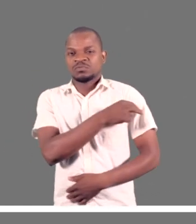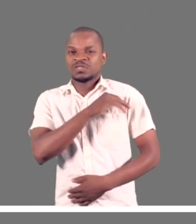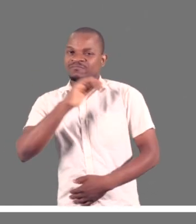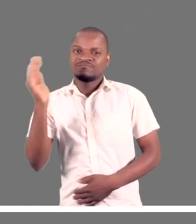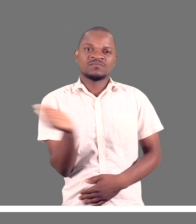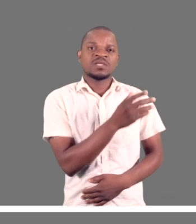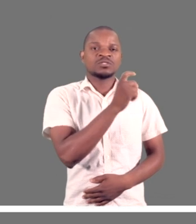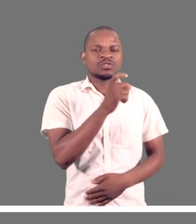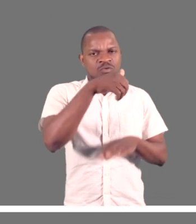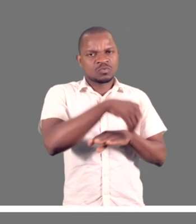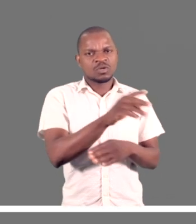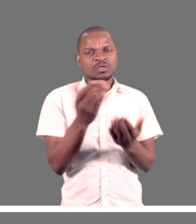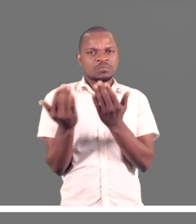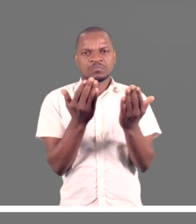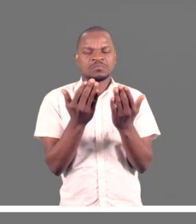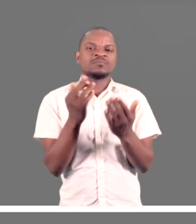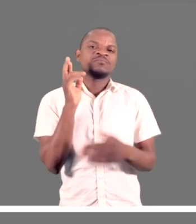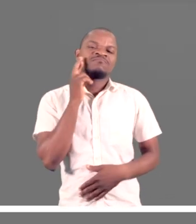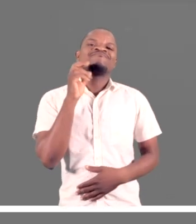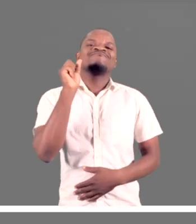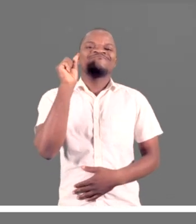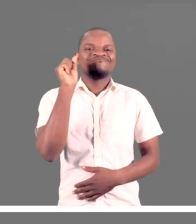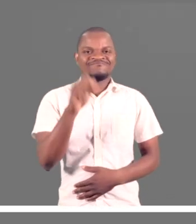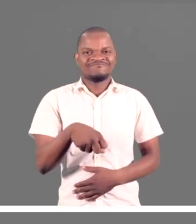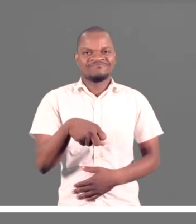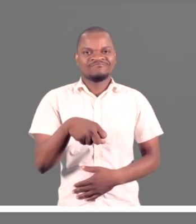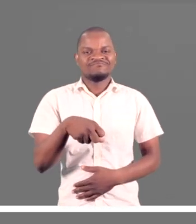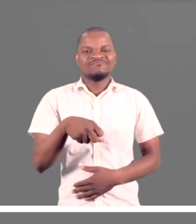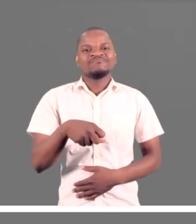E quando voltar, vais continuar a para a escola, não é isso?